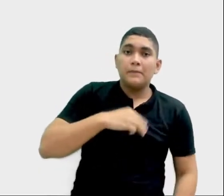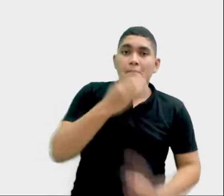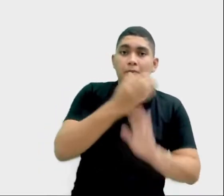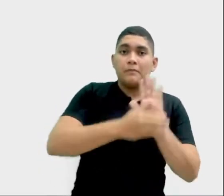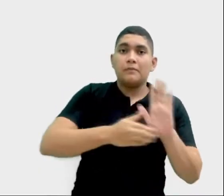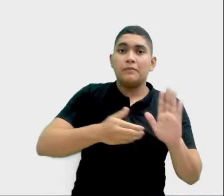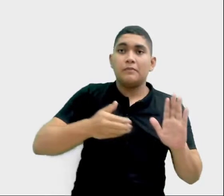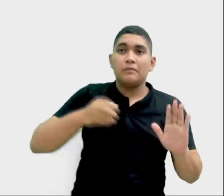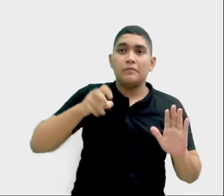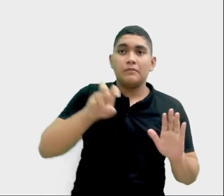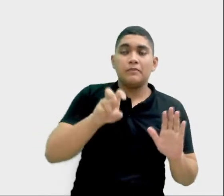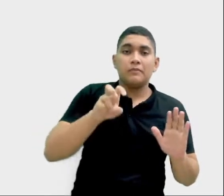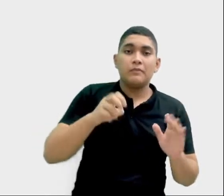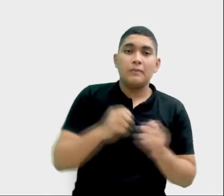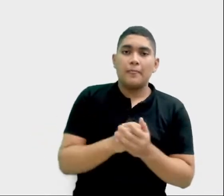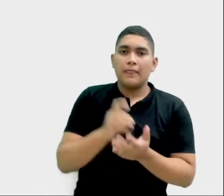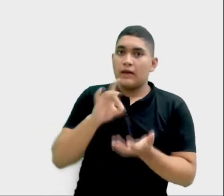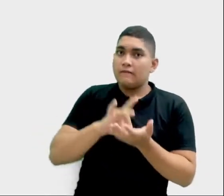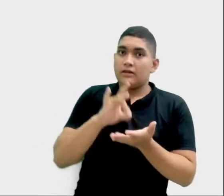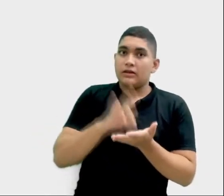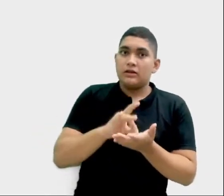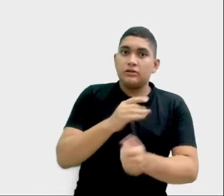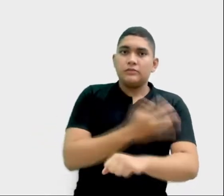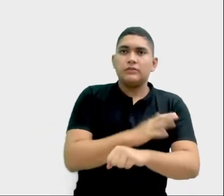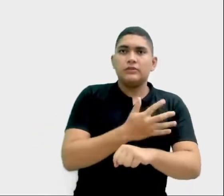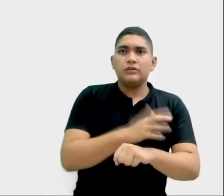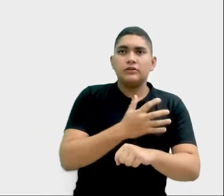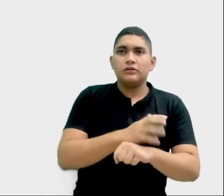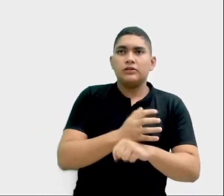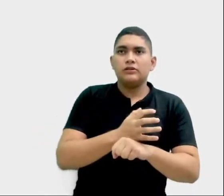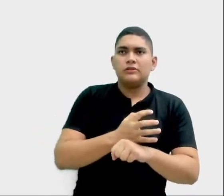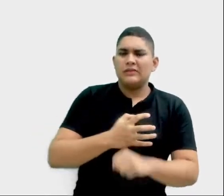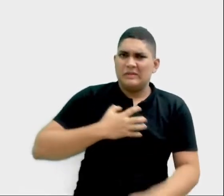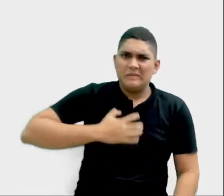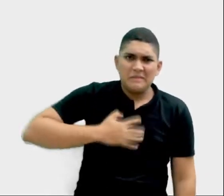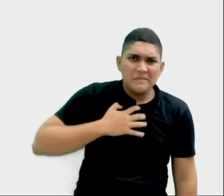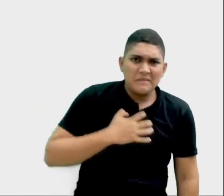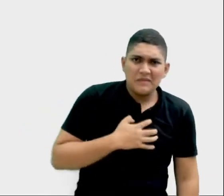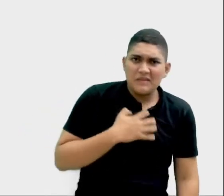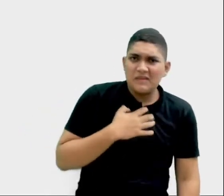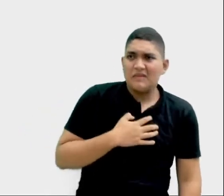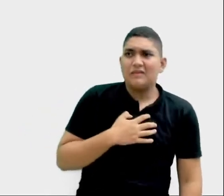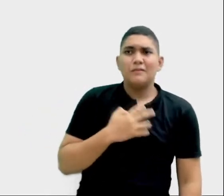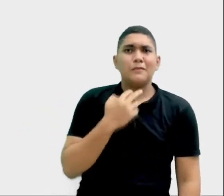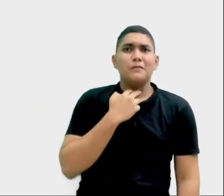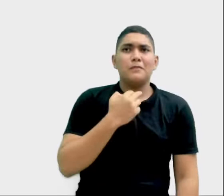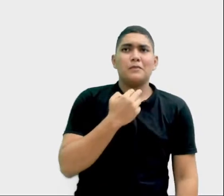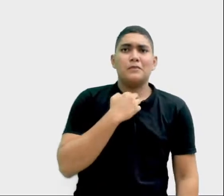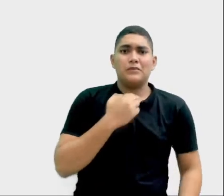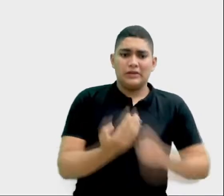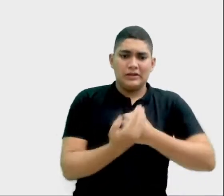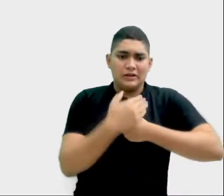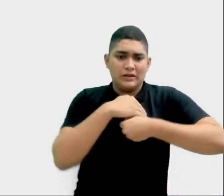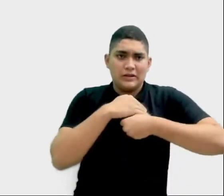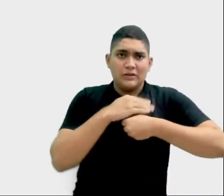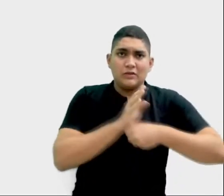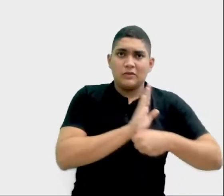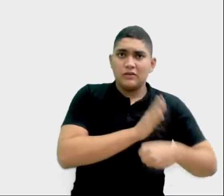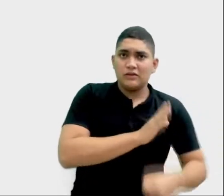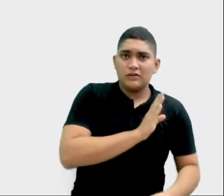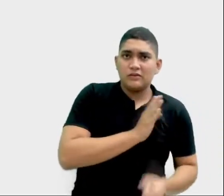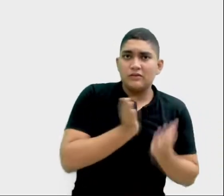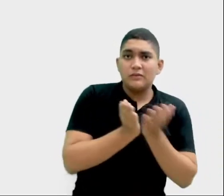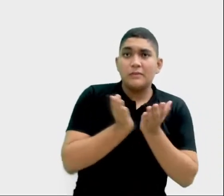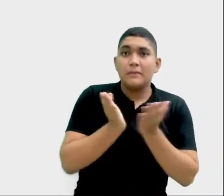A verdade prática nos diz: a cólera e a ira não podem dominar o coração do crente. Elas devem